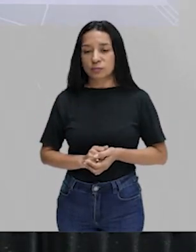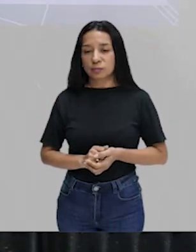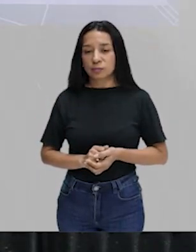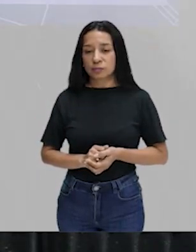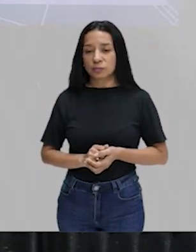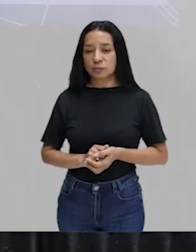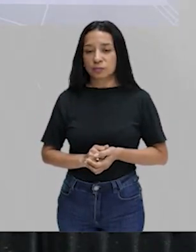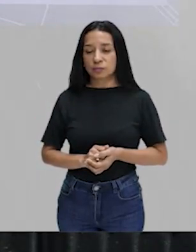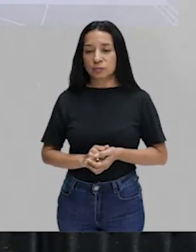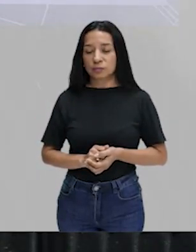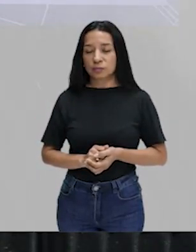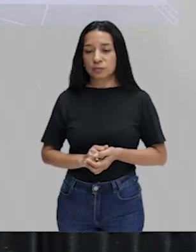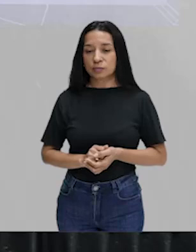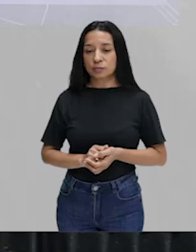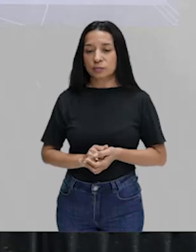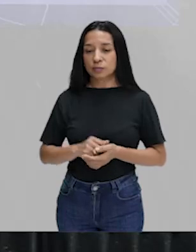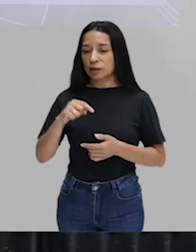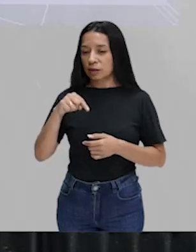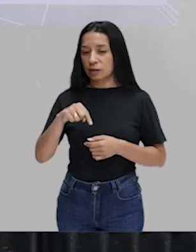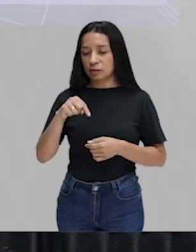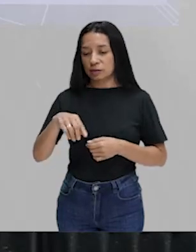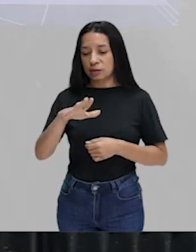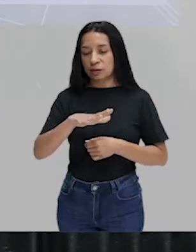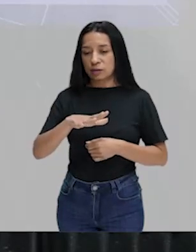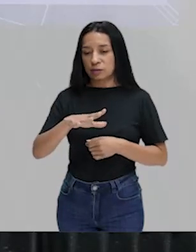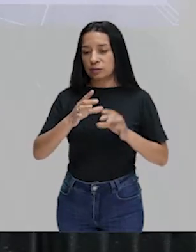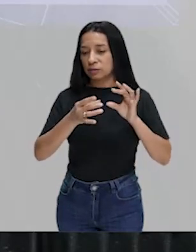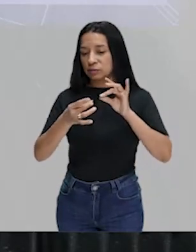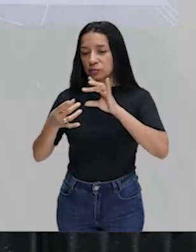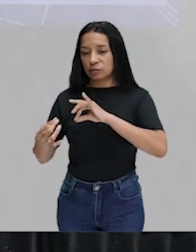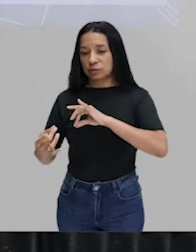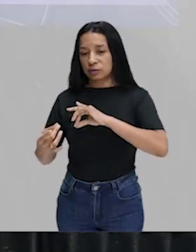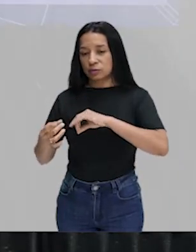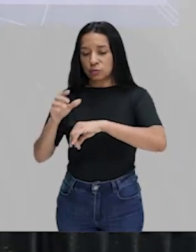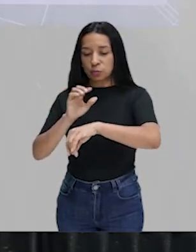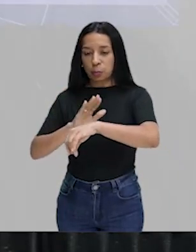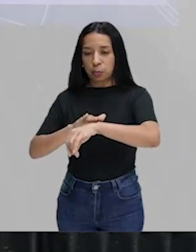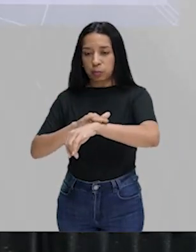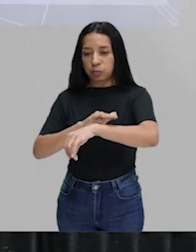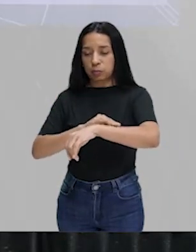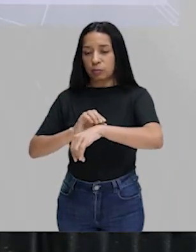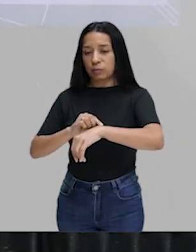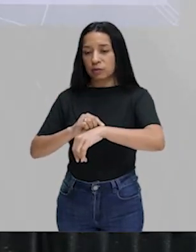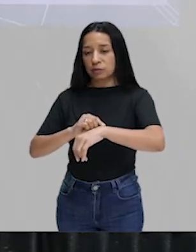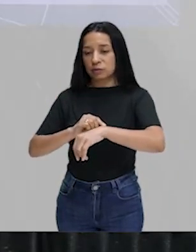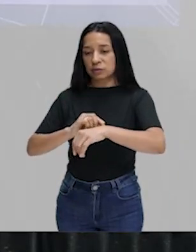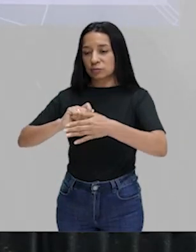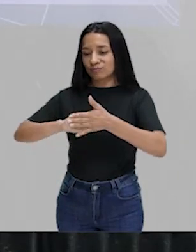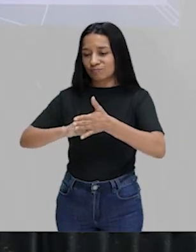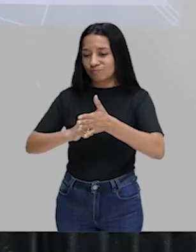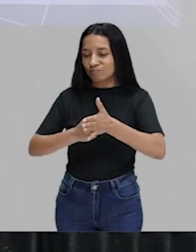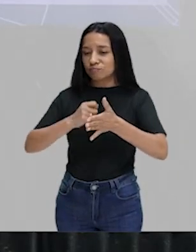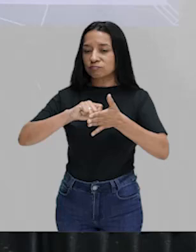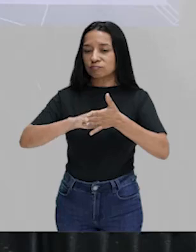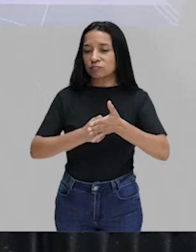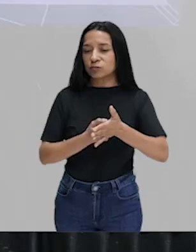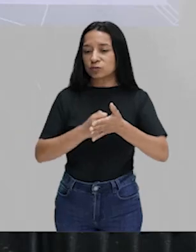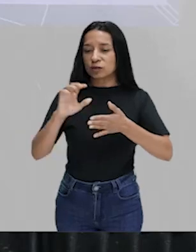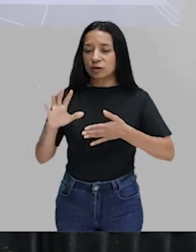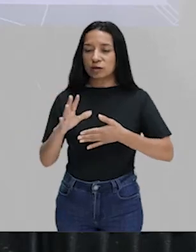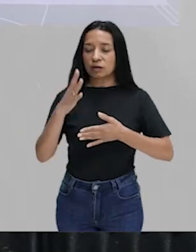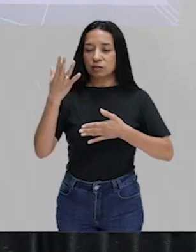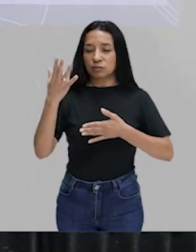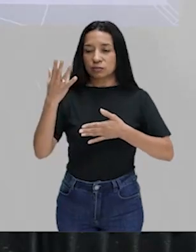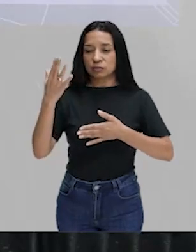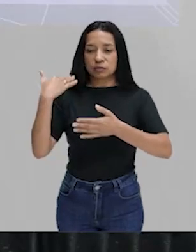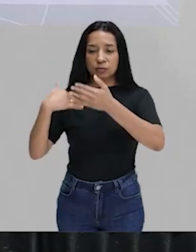manchas torturadas. Aqui, gente, quando manchas torturadas, está se referindo à tortura que aconteceu